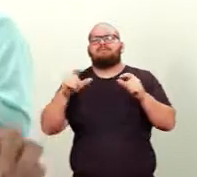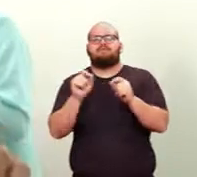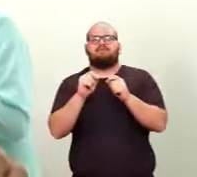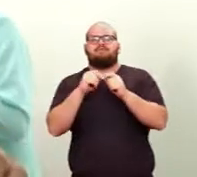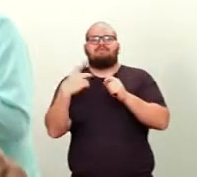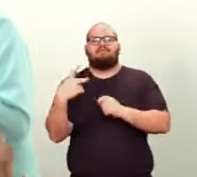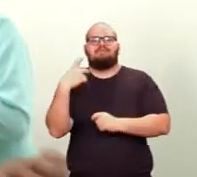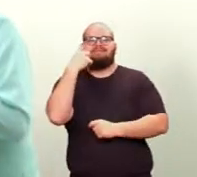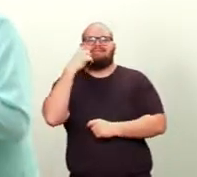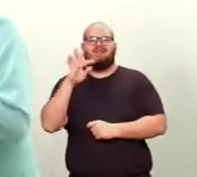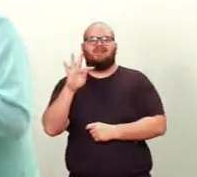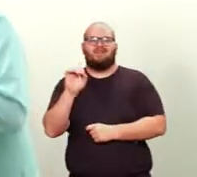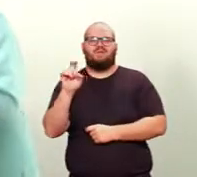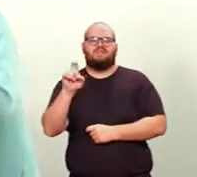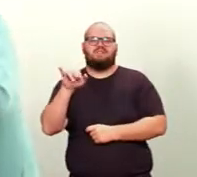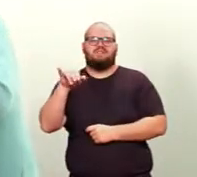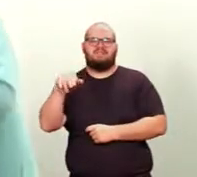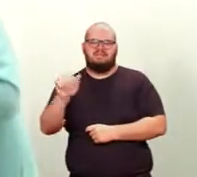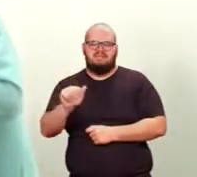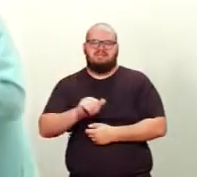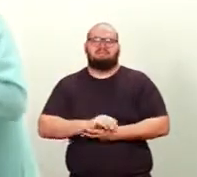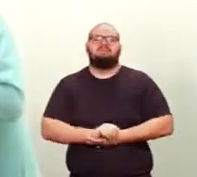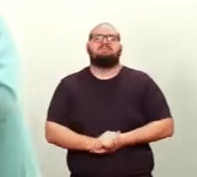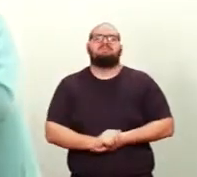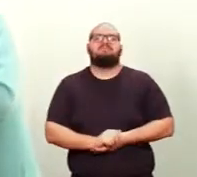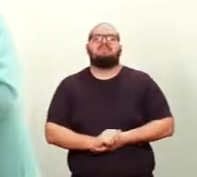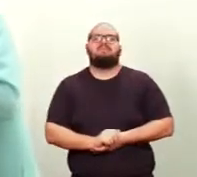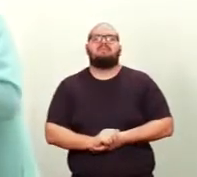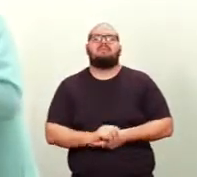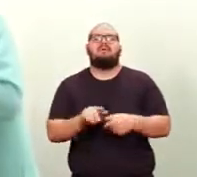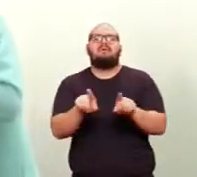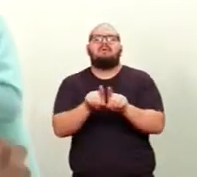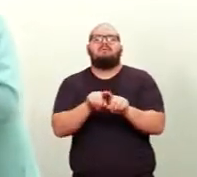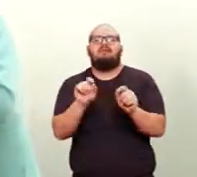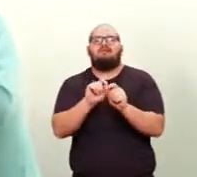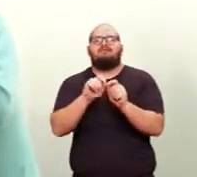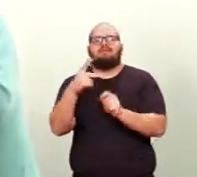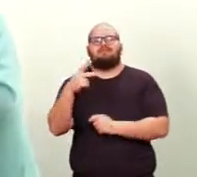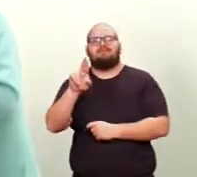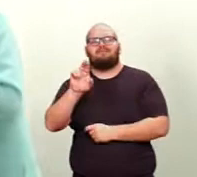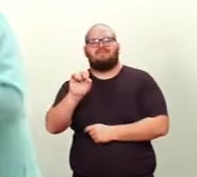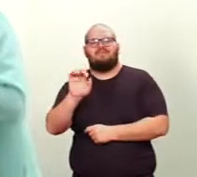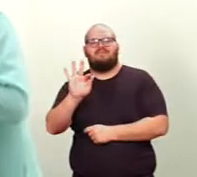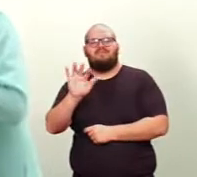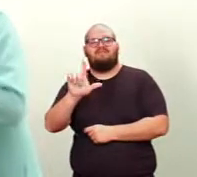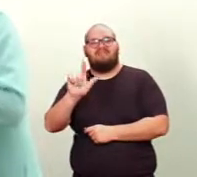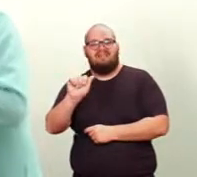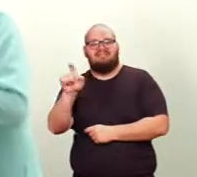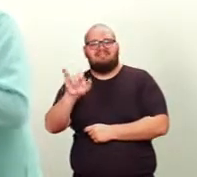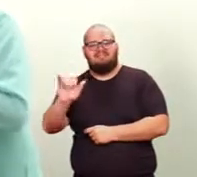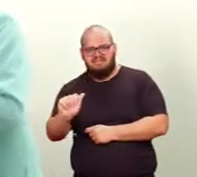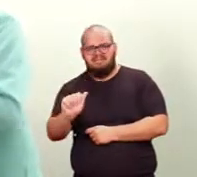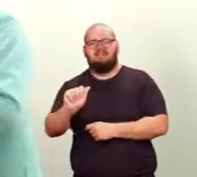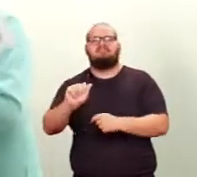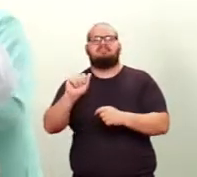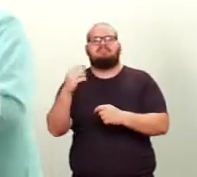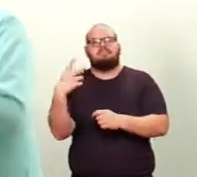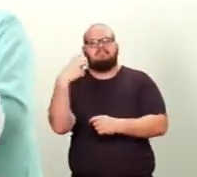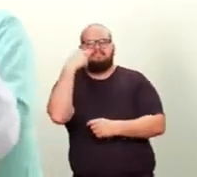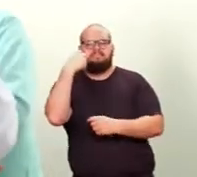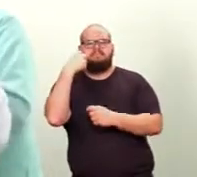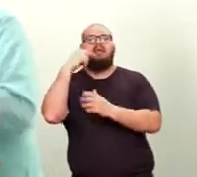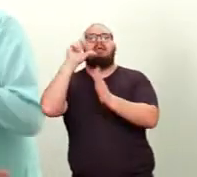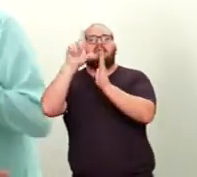locais que a gente faz a aplicação da toxina botulínica. É feita uma profilaxia na região